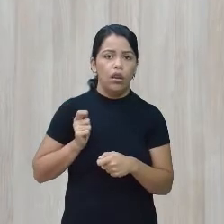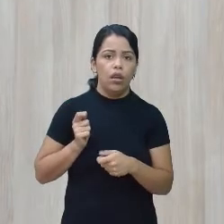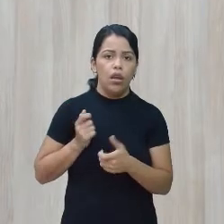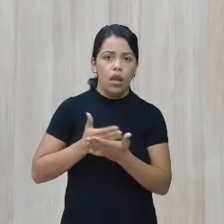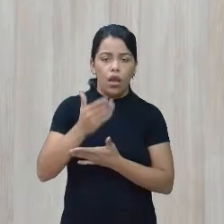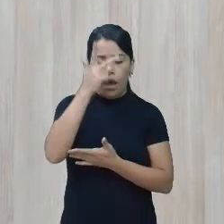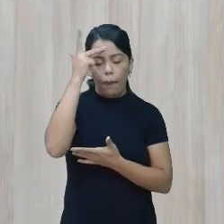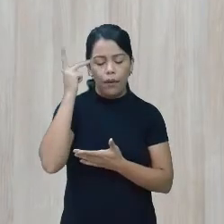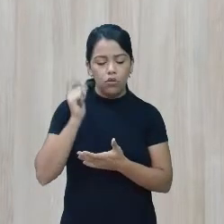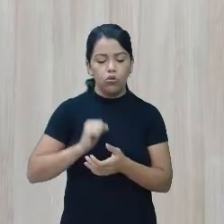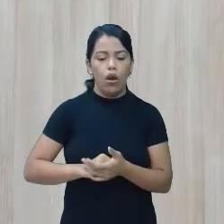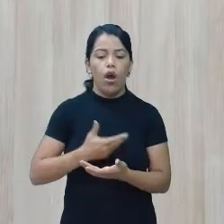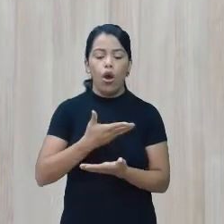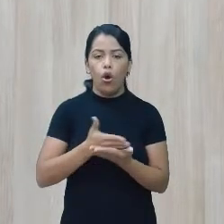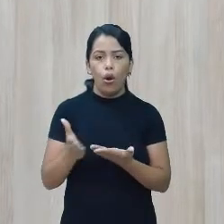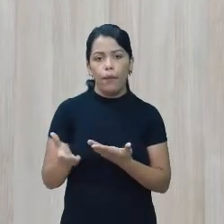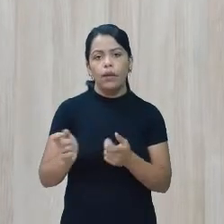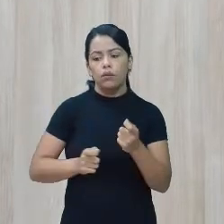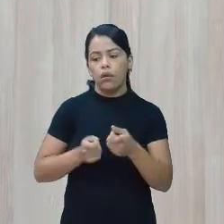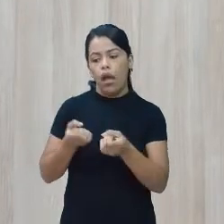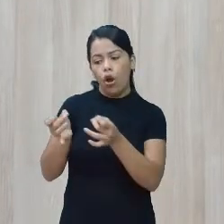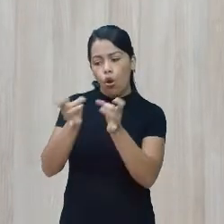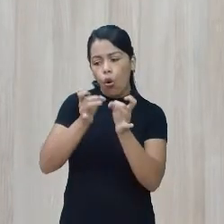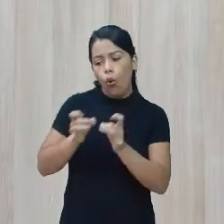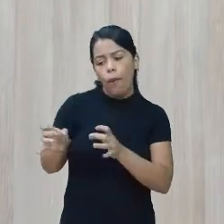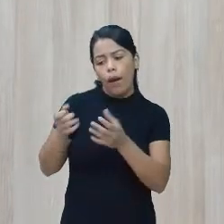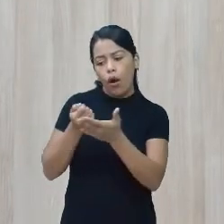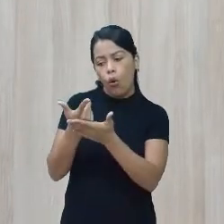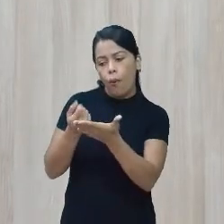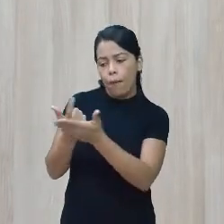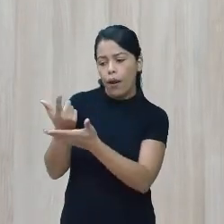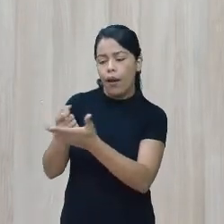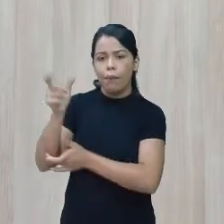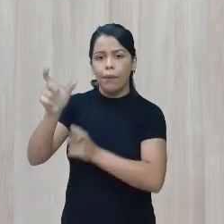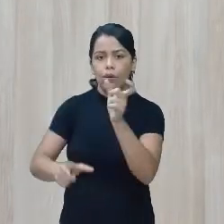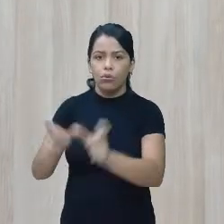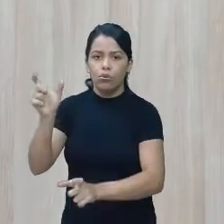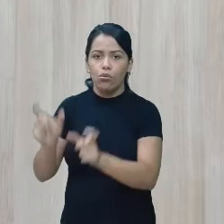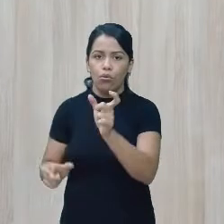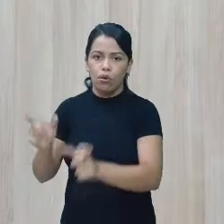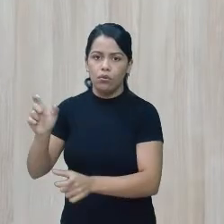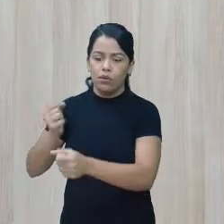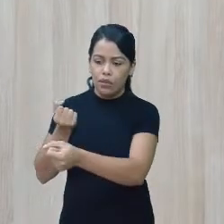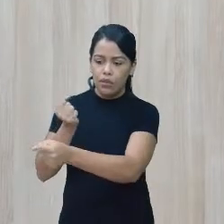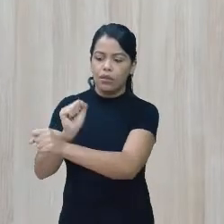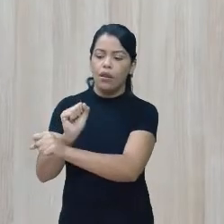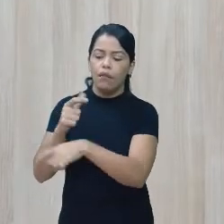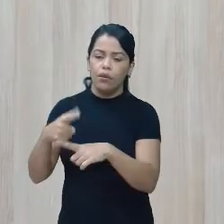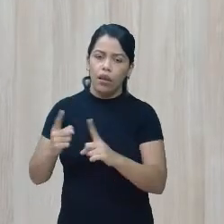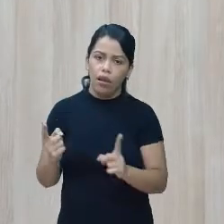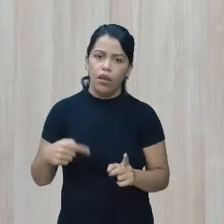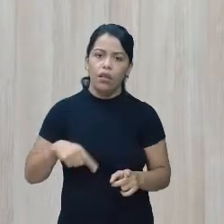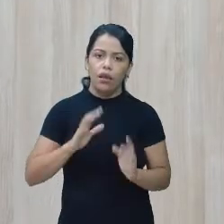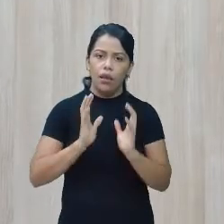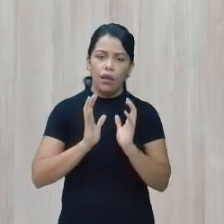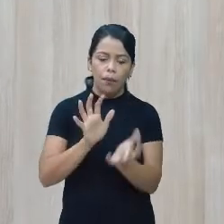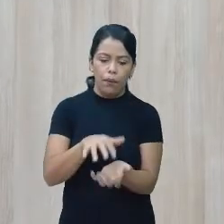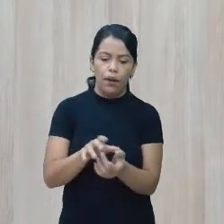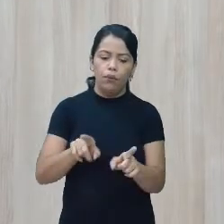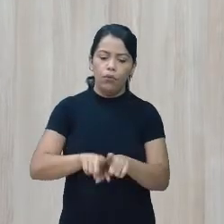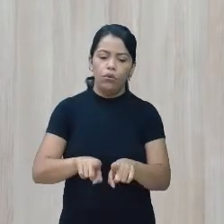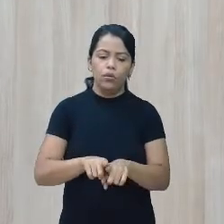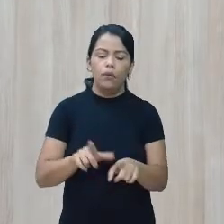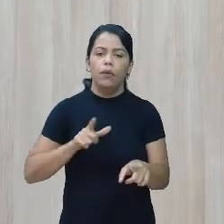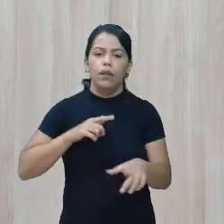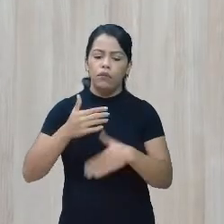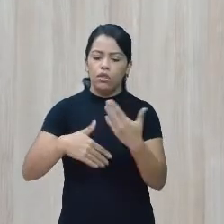verdade, e atrair o comércio, que aumenta o volume. O Rio de Janeiro vai ser o grande consumidor, mas aqui em Pernambuco também, né,